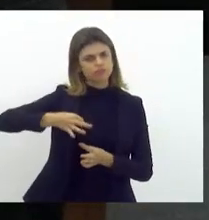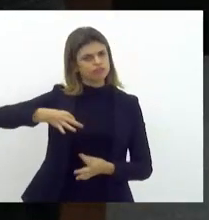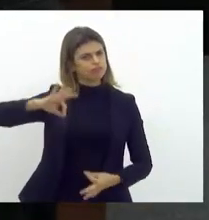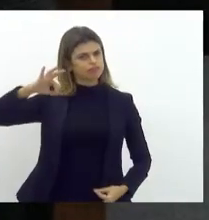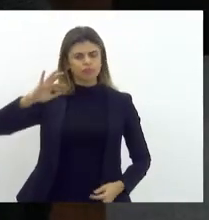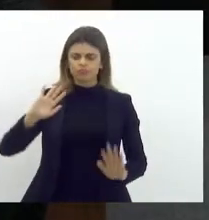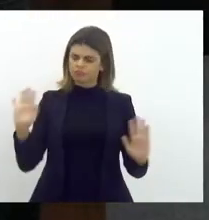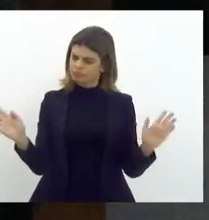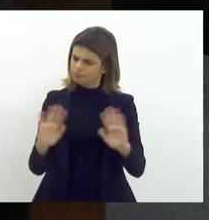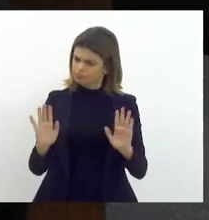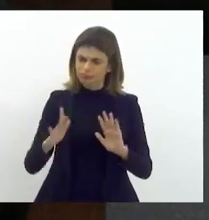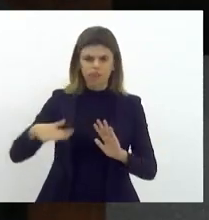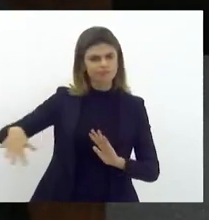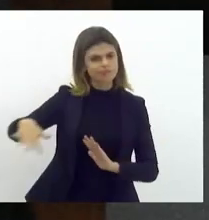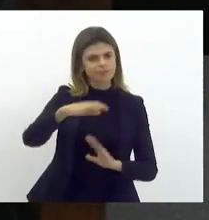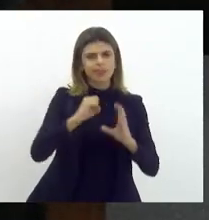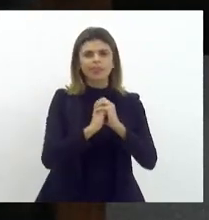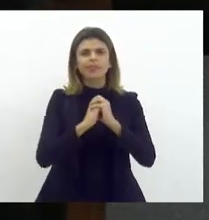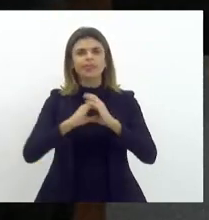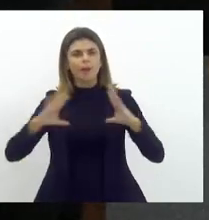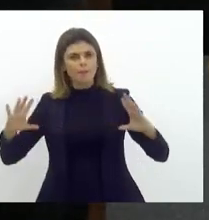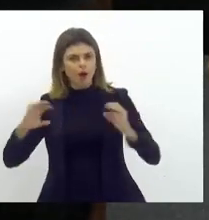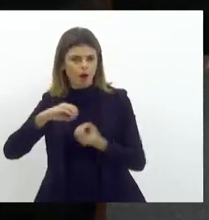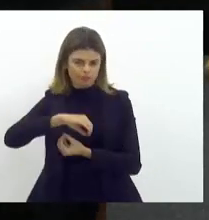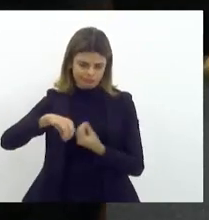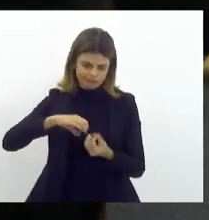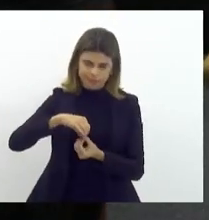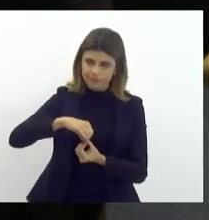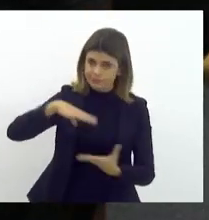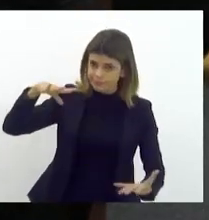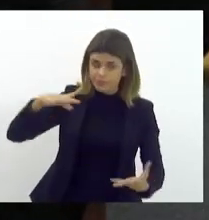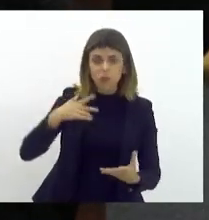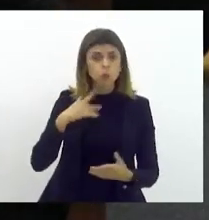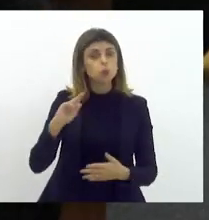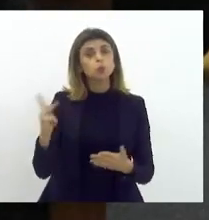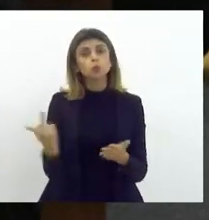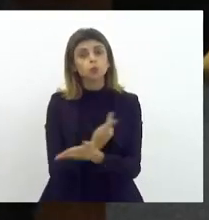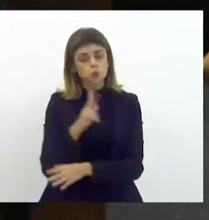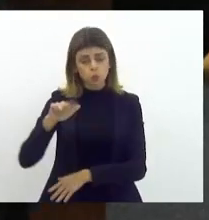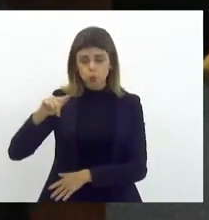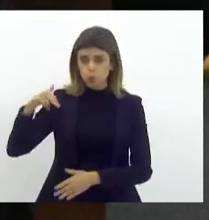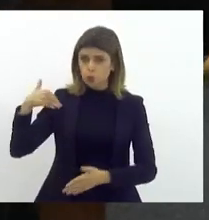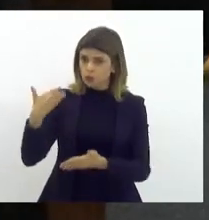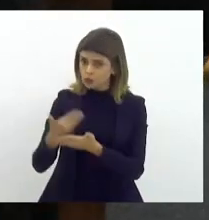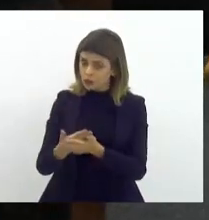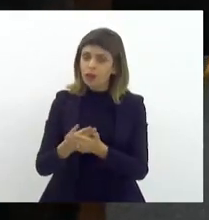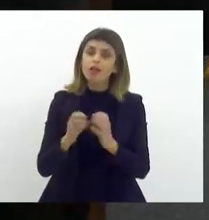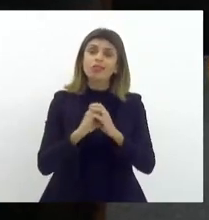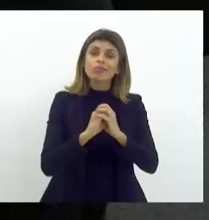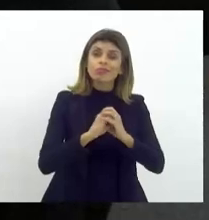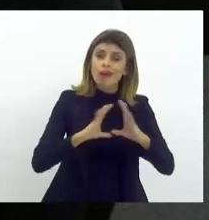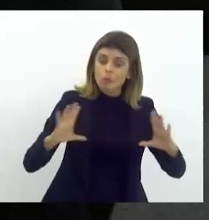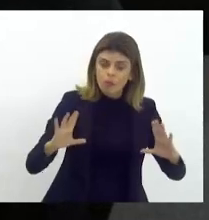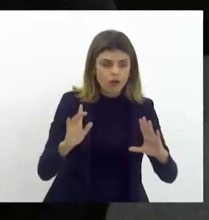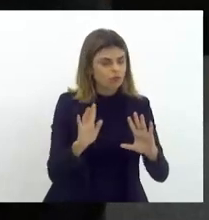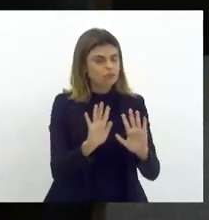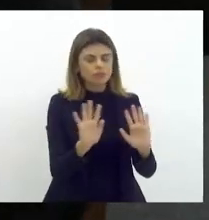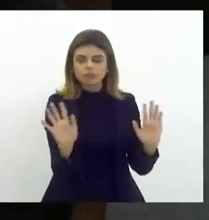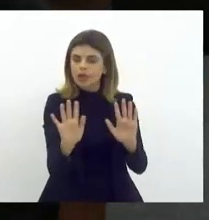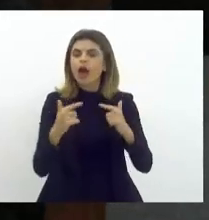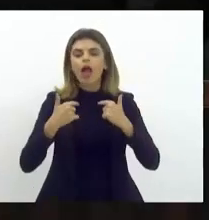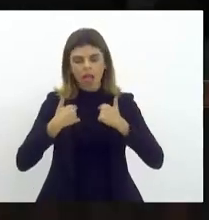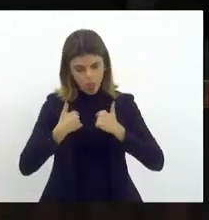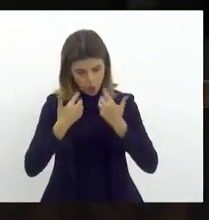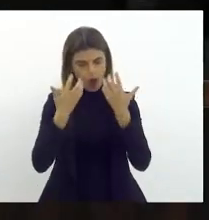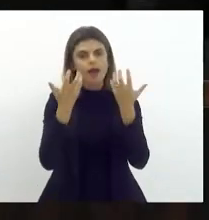fiz o espírito democrático vão dizer que eu vou deixar de ser oposição que nunca acontecerá a democracia não significa deixar eu